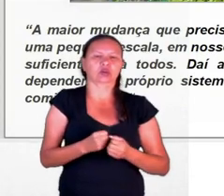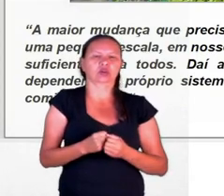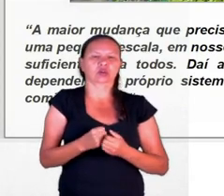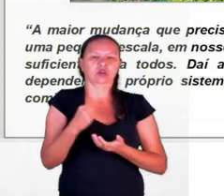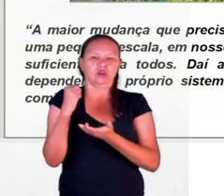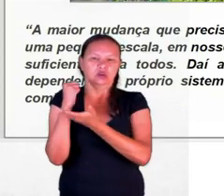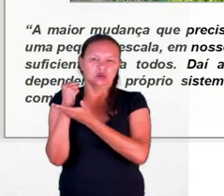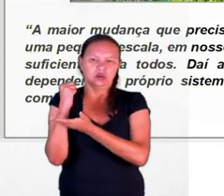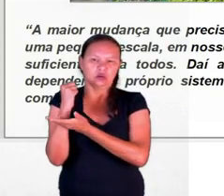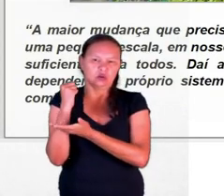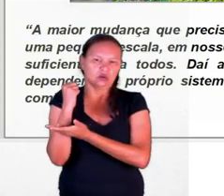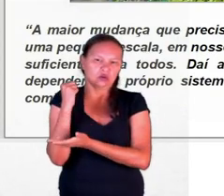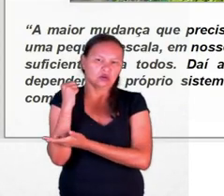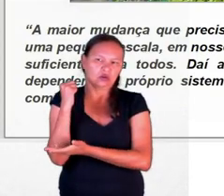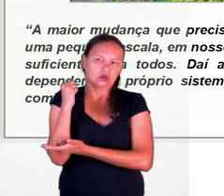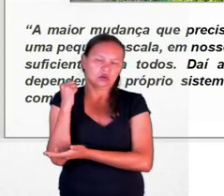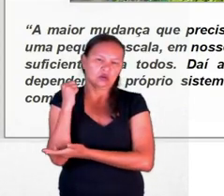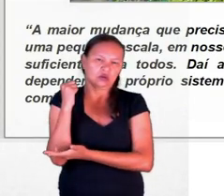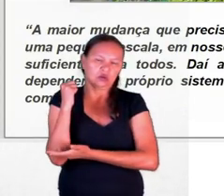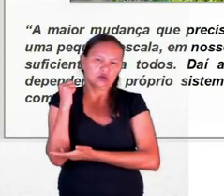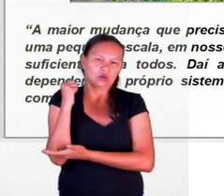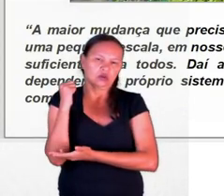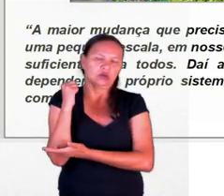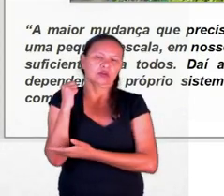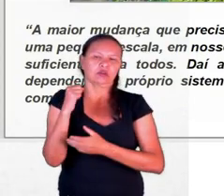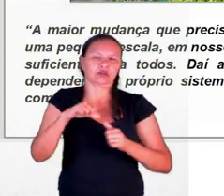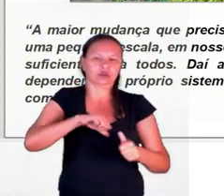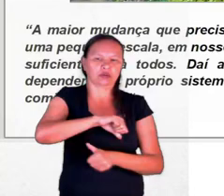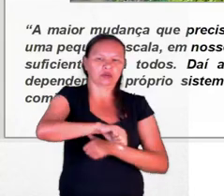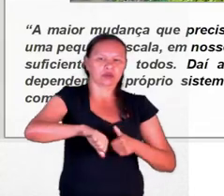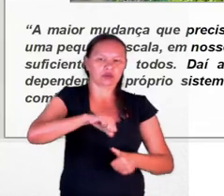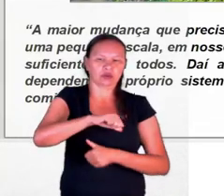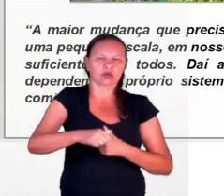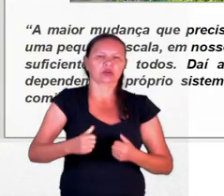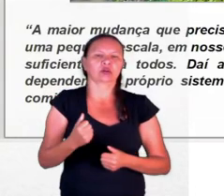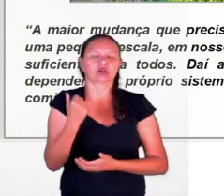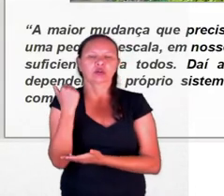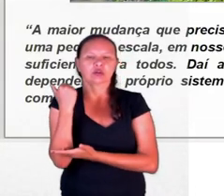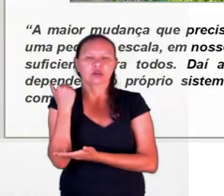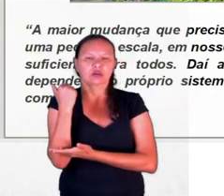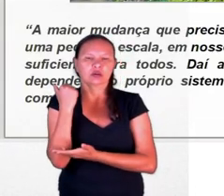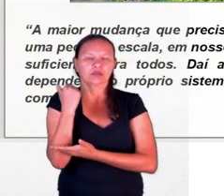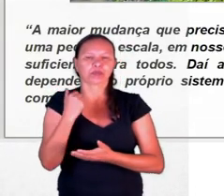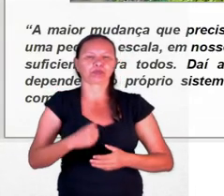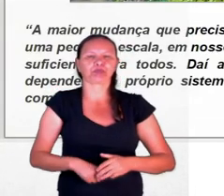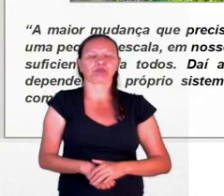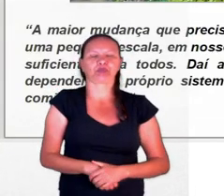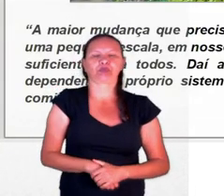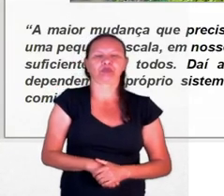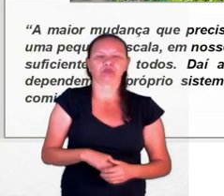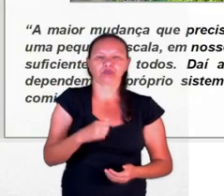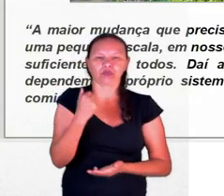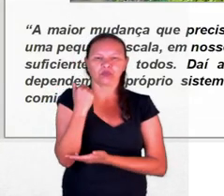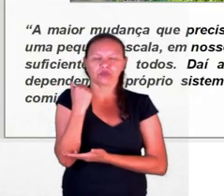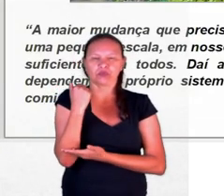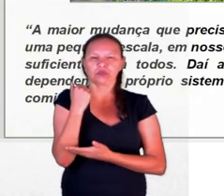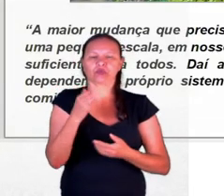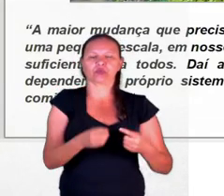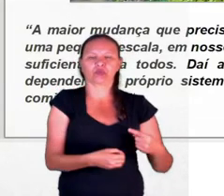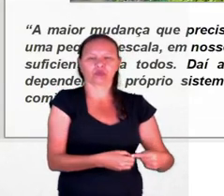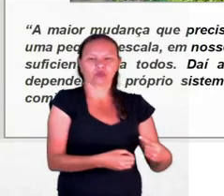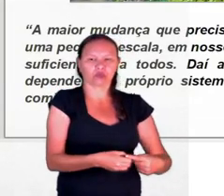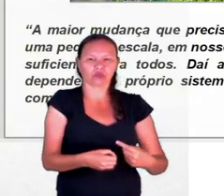nosso quintal né alguma coisinha Isso já é uma mudança né se a gente pode simular essas realidades no nosso bairro nos Espaços